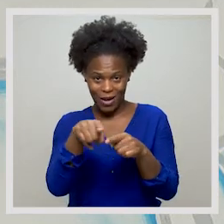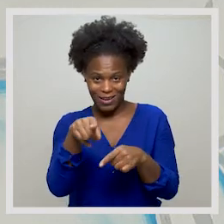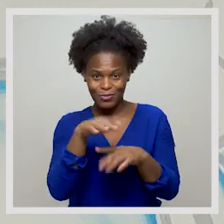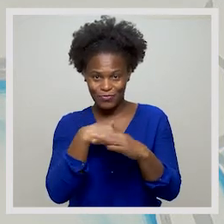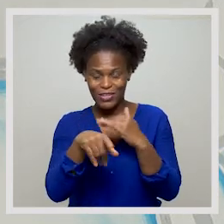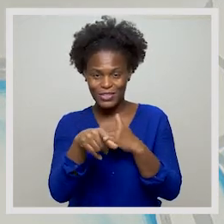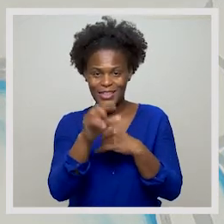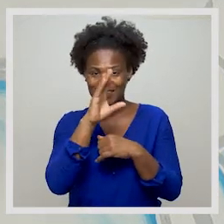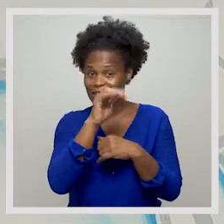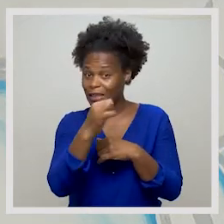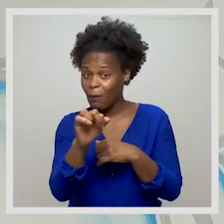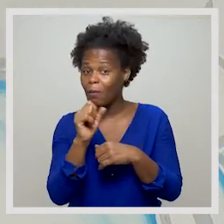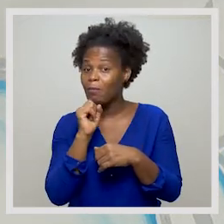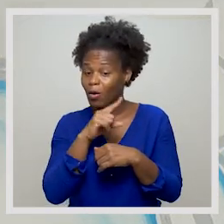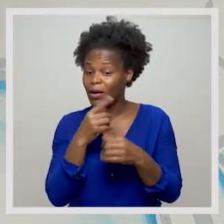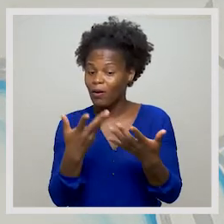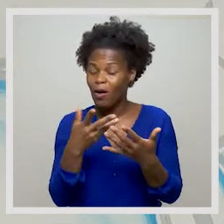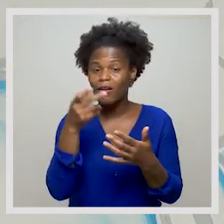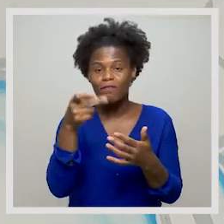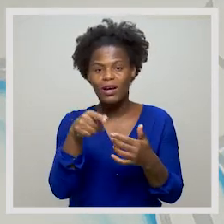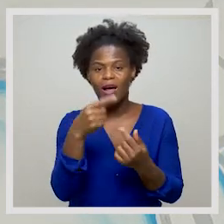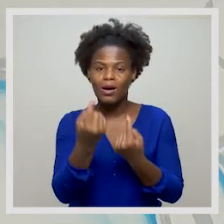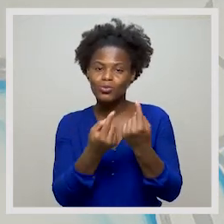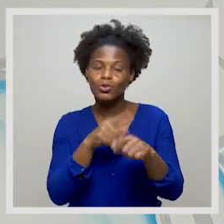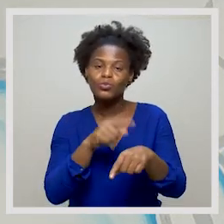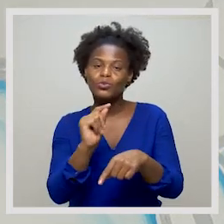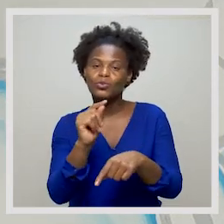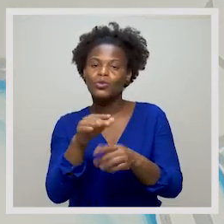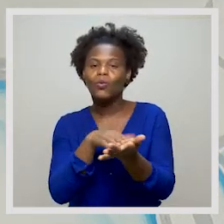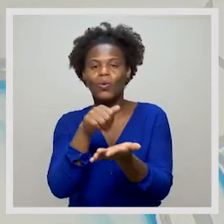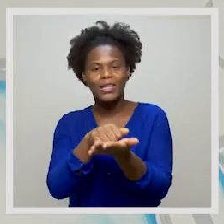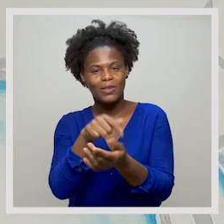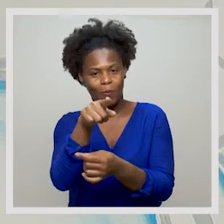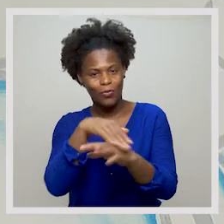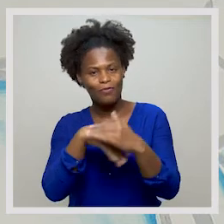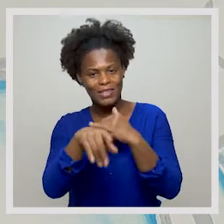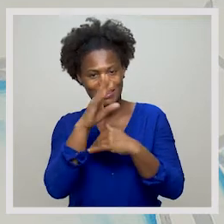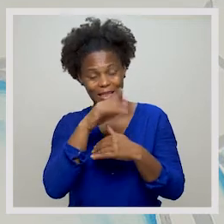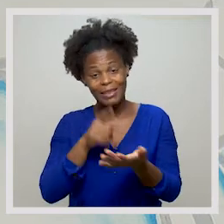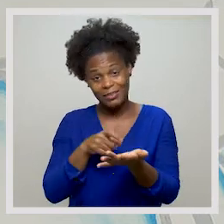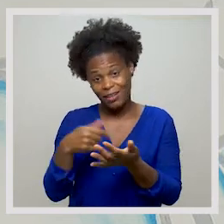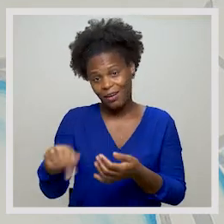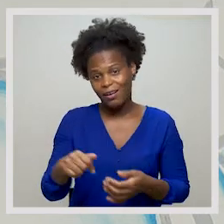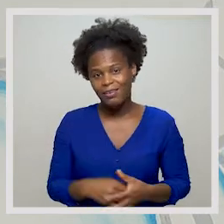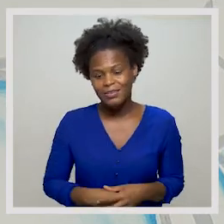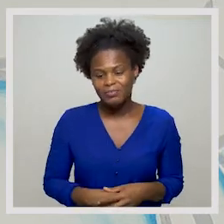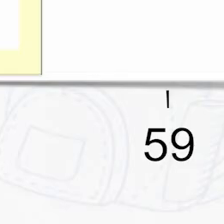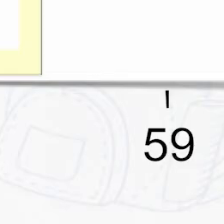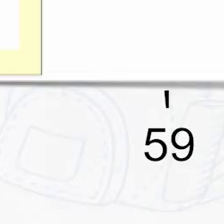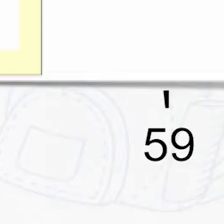desta forma? Se não, podem, vou deixar aqui alguns minutos para fazerem alguma correção, se precisarem.